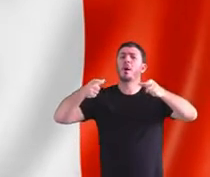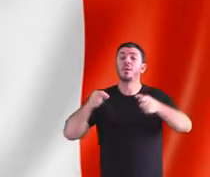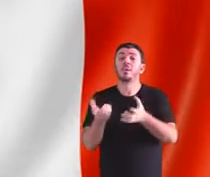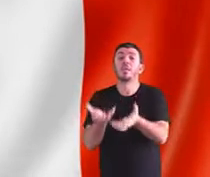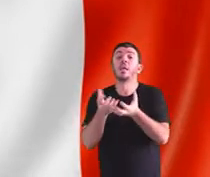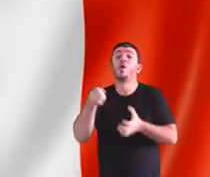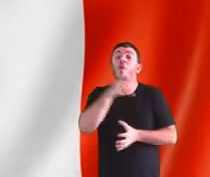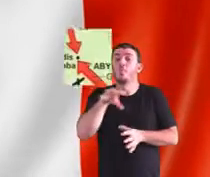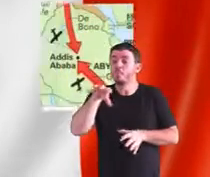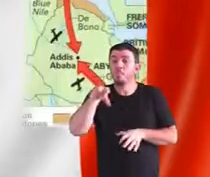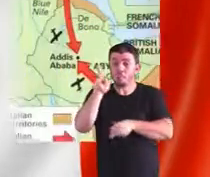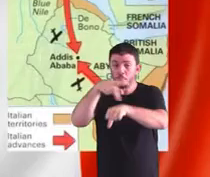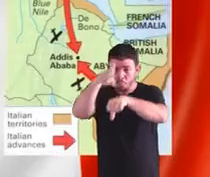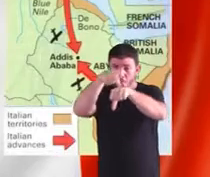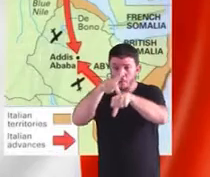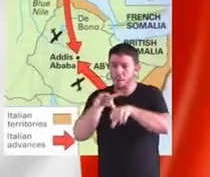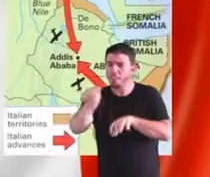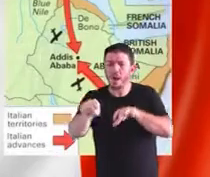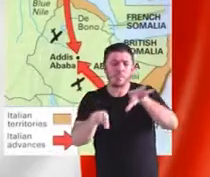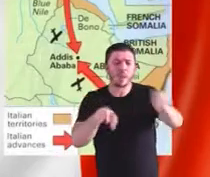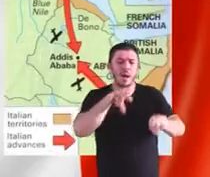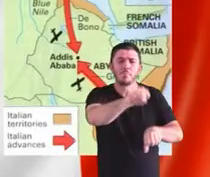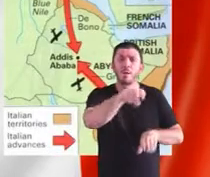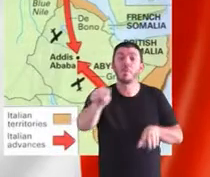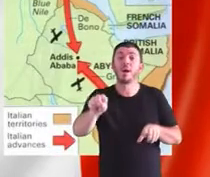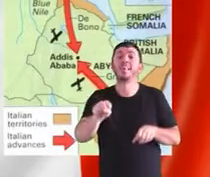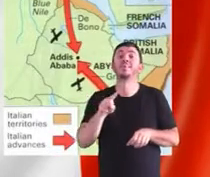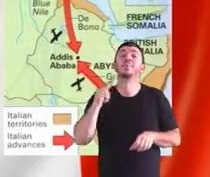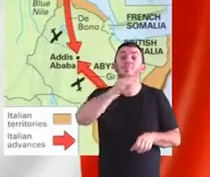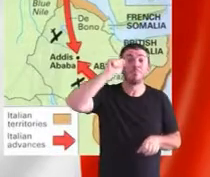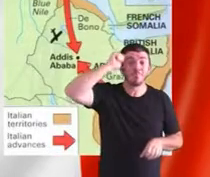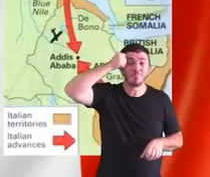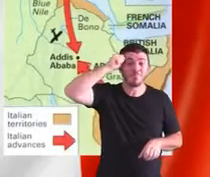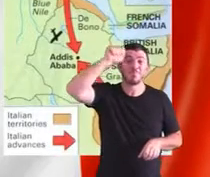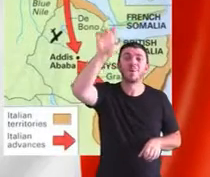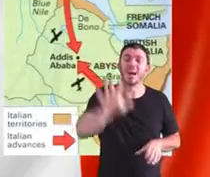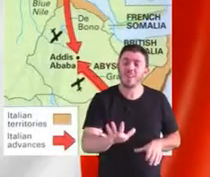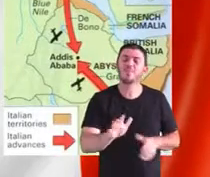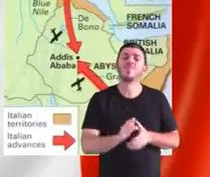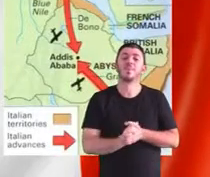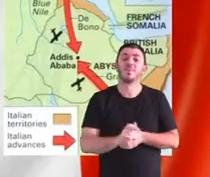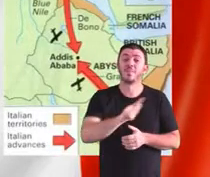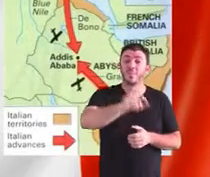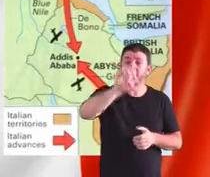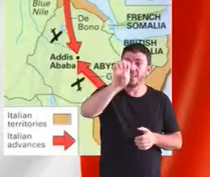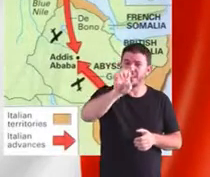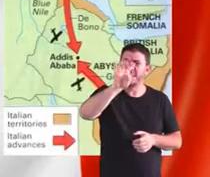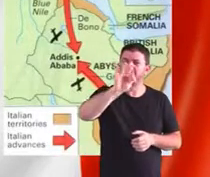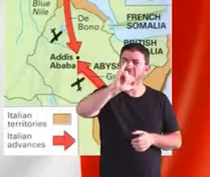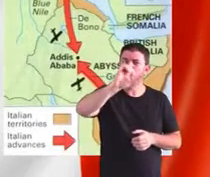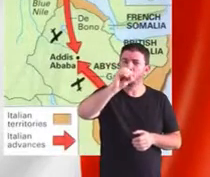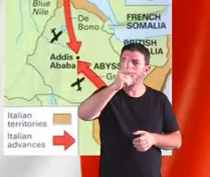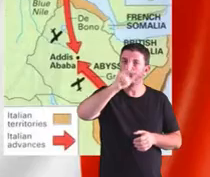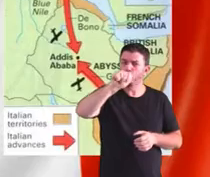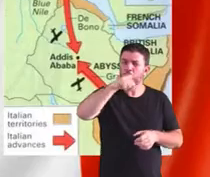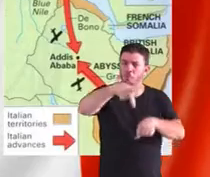novos territórios, principalmente na África. A Etiópia foi conquistada em 1935.